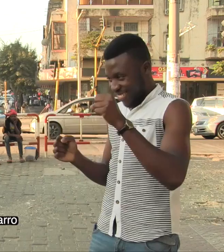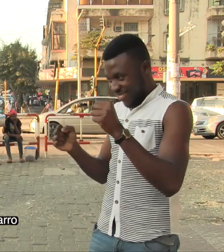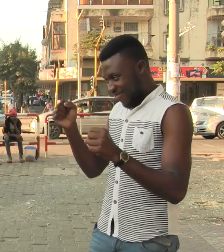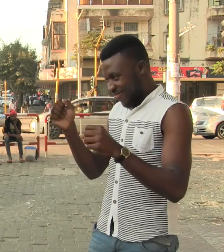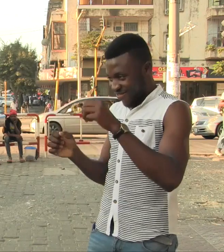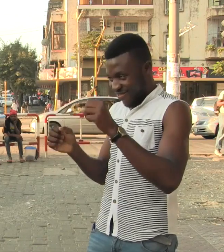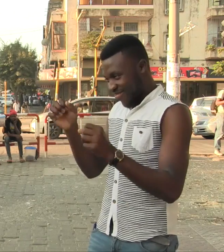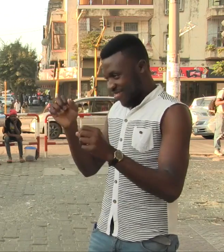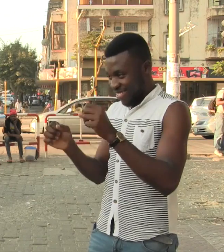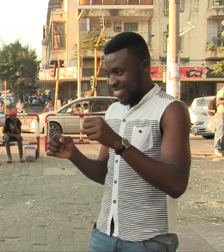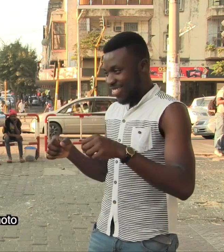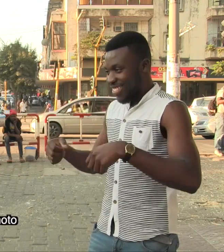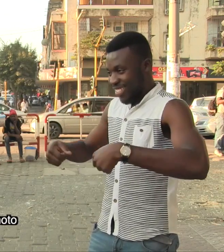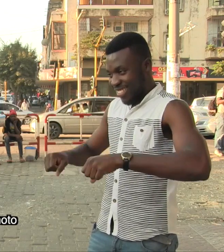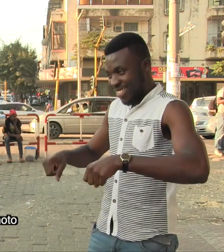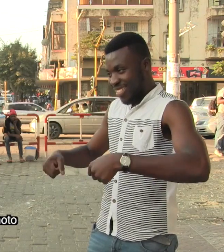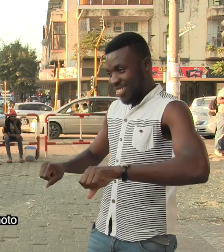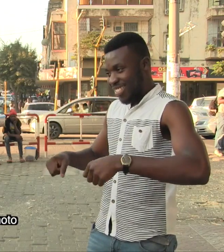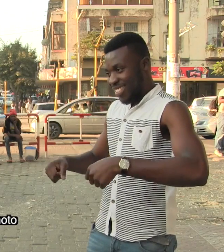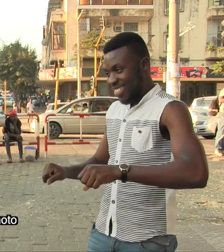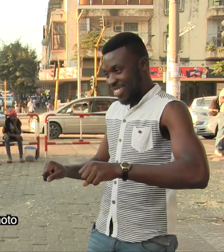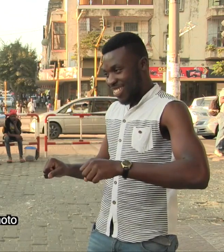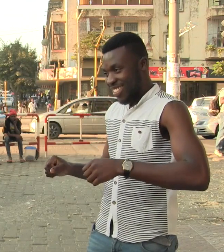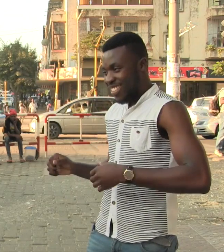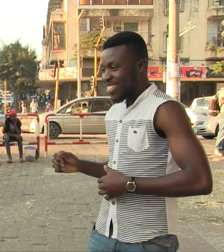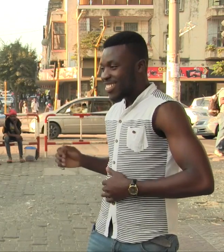Caro, mota,